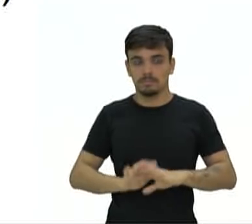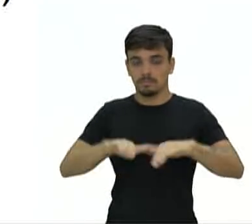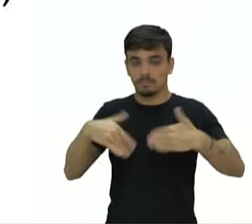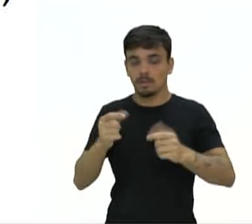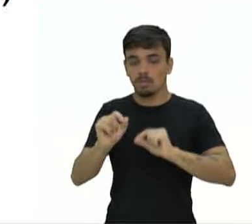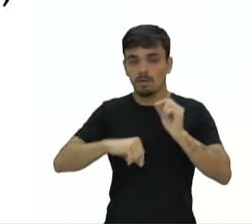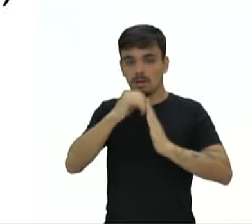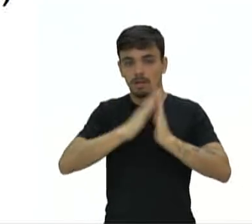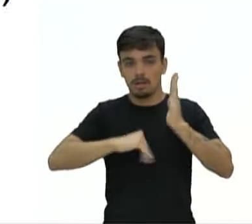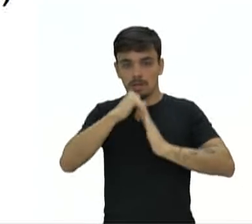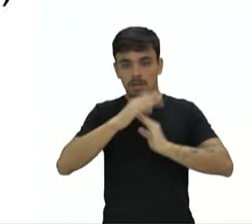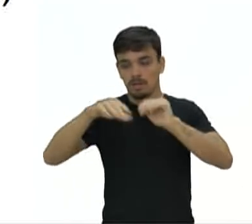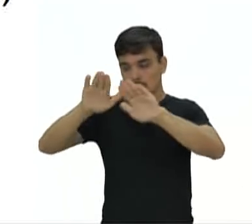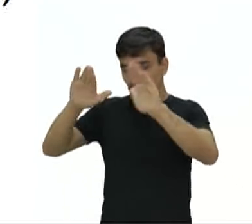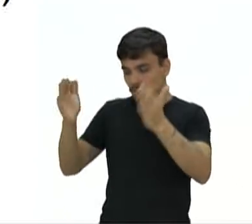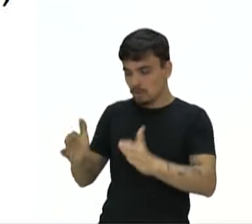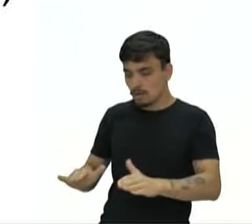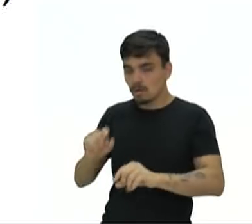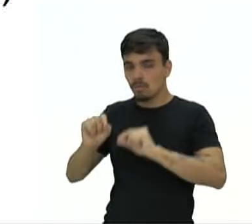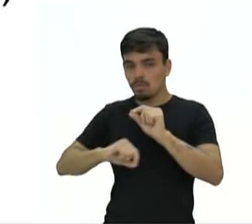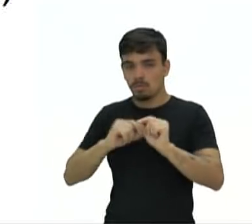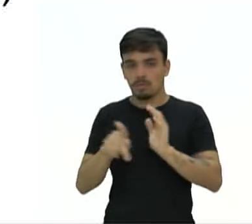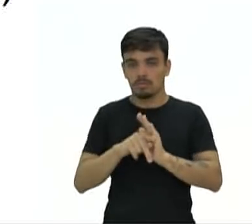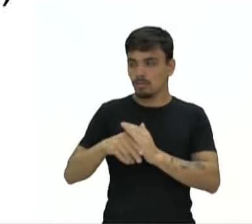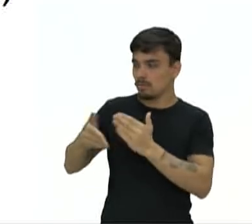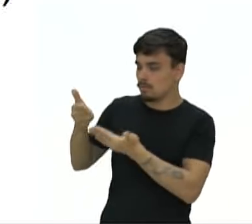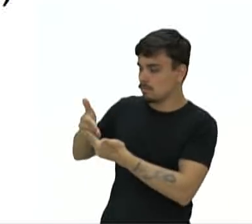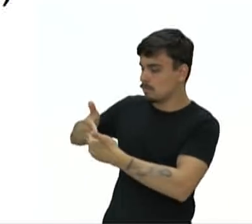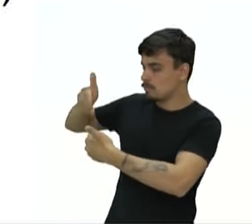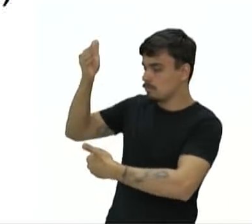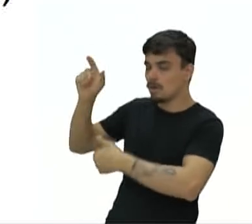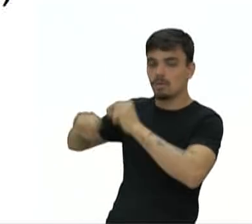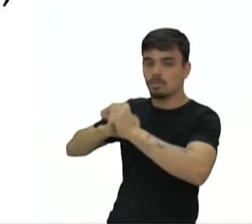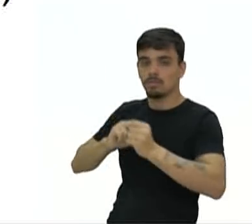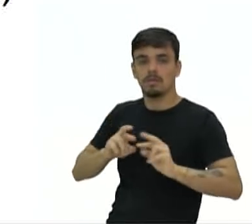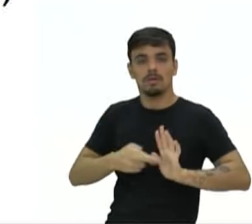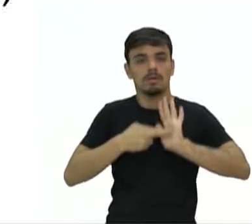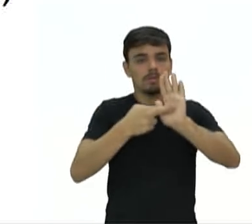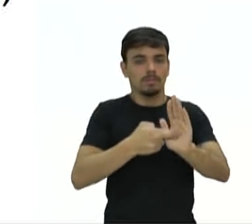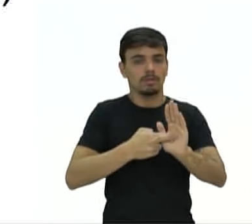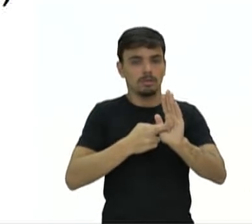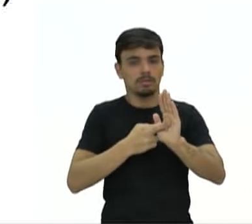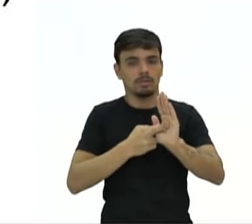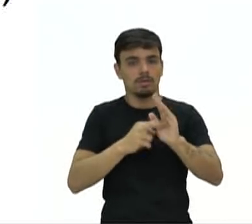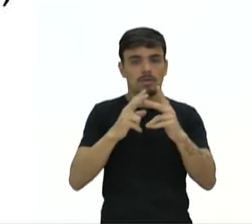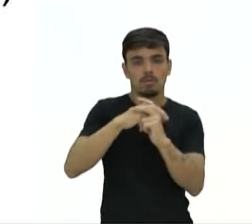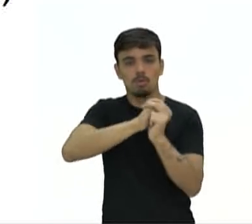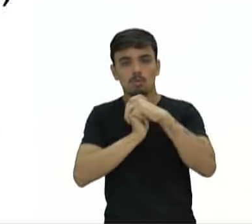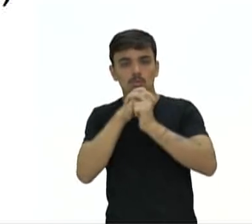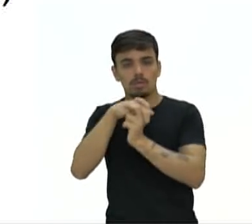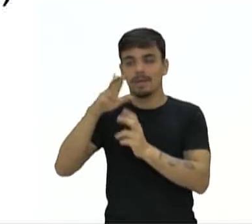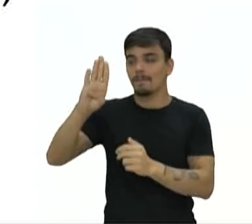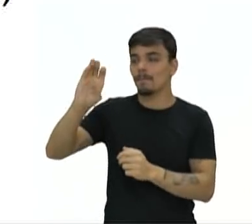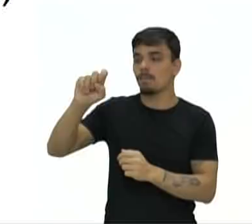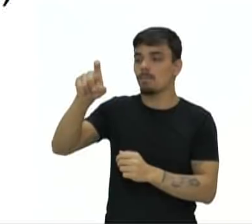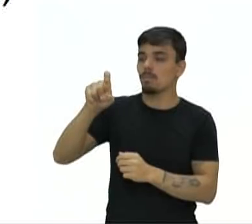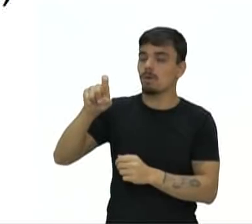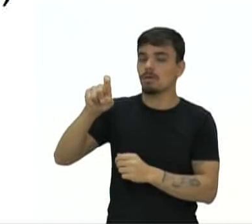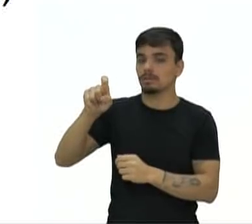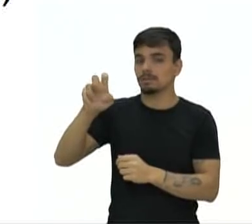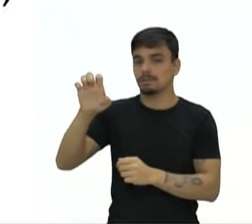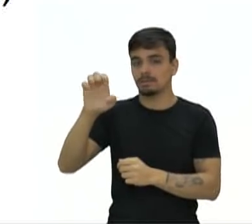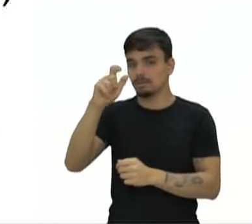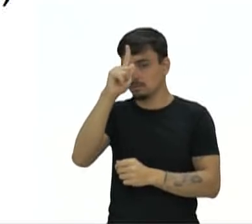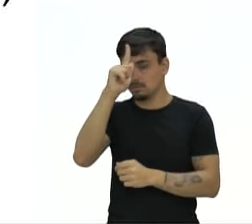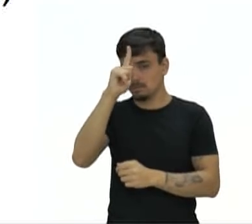São pinturas em vasos ou a fresco, em paredes, representando a luta de boxe grega com luvas, uma das modalidades de